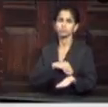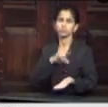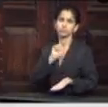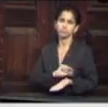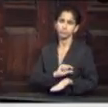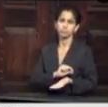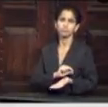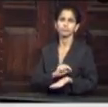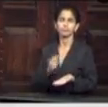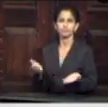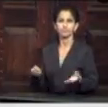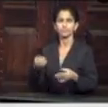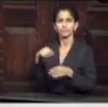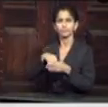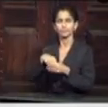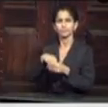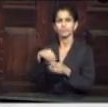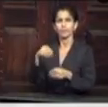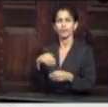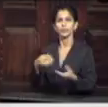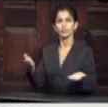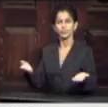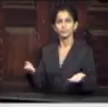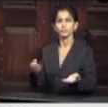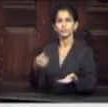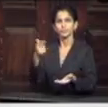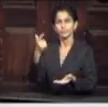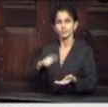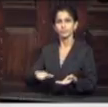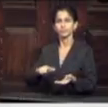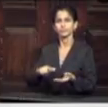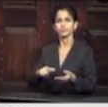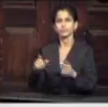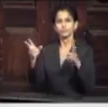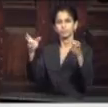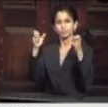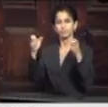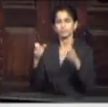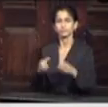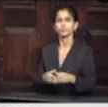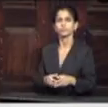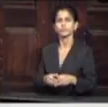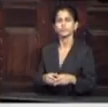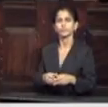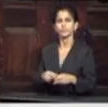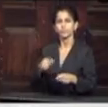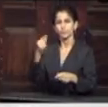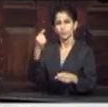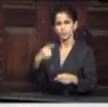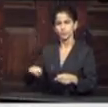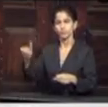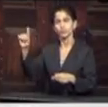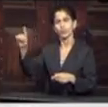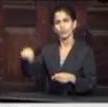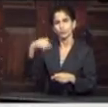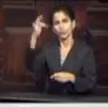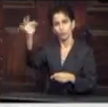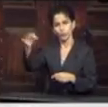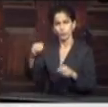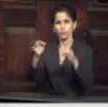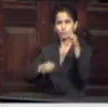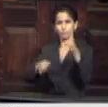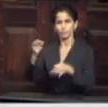necessários. E por isso votei favorável a essa matéria. A luta continua e a gente espera que um dia a gente possa fazer justiça com relação a essa